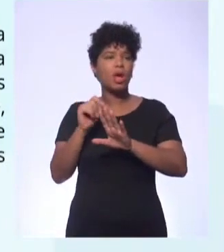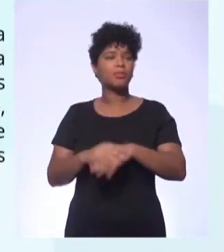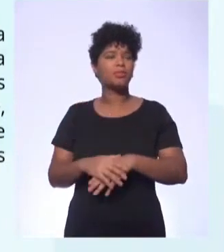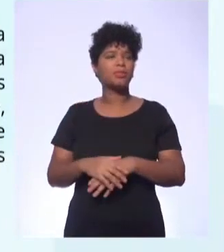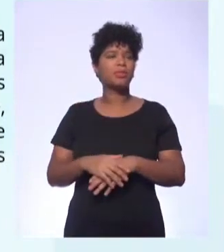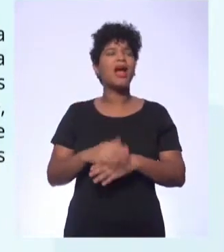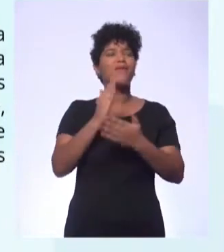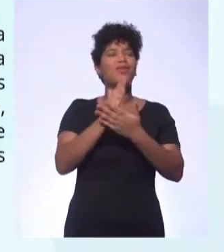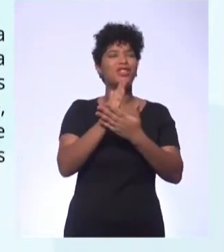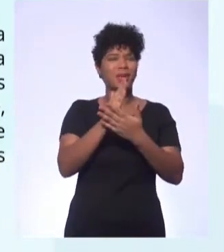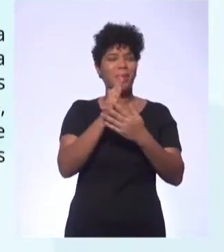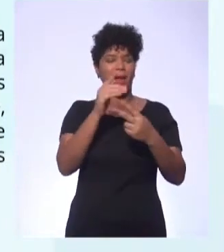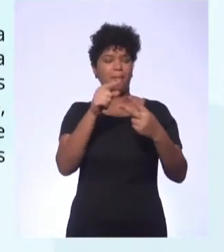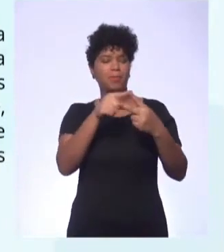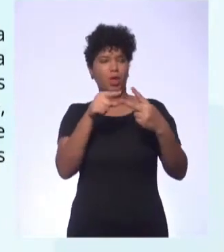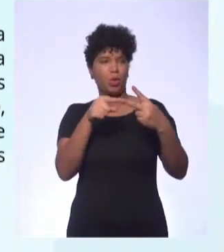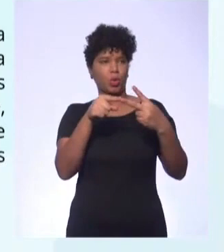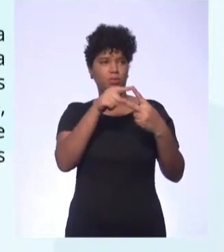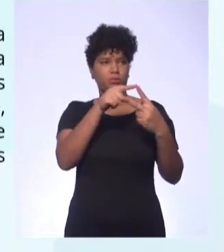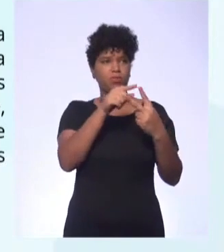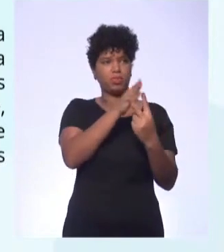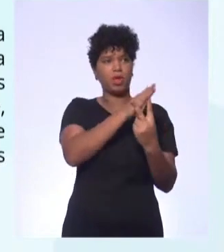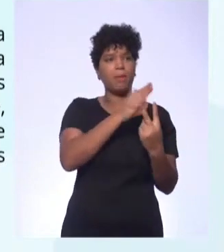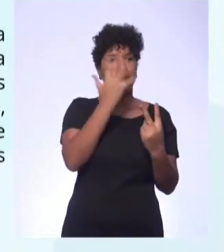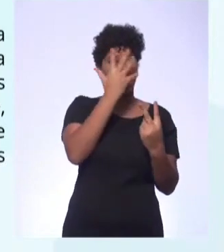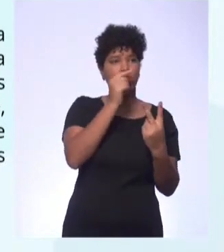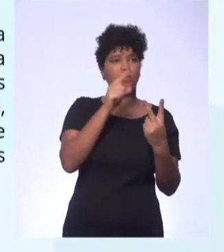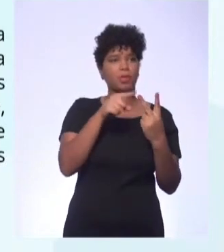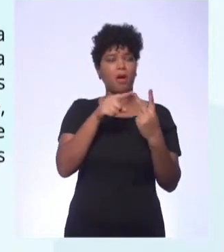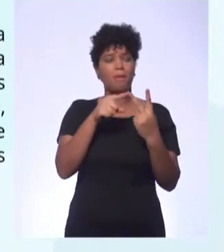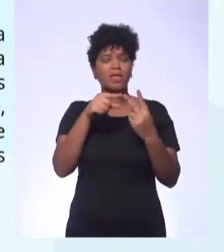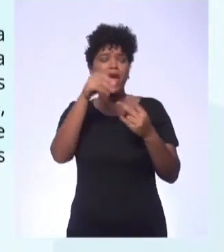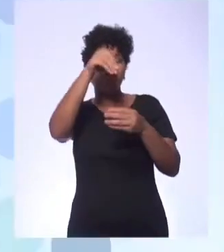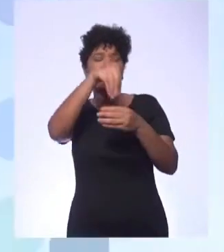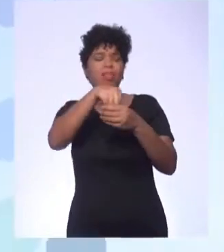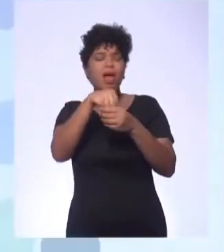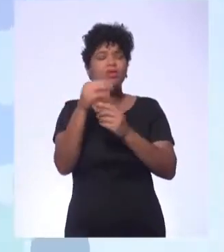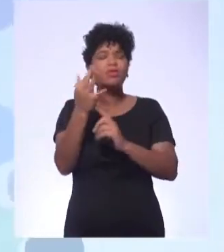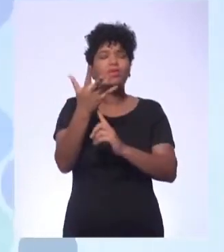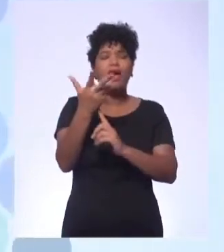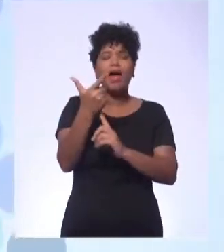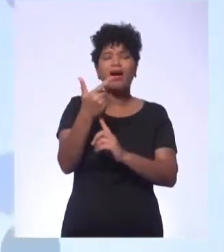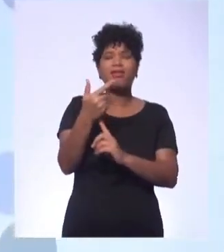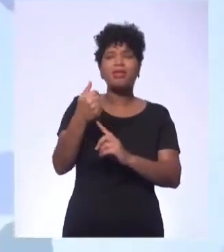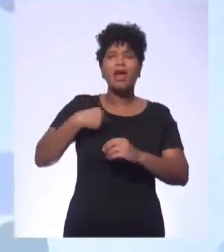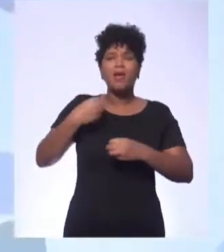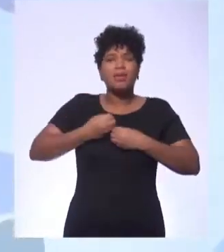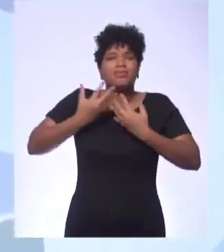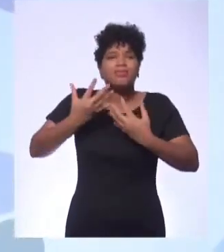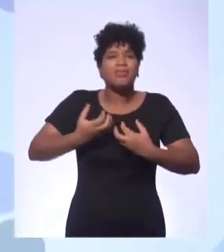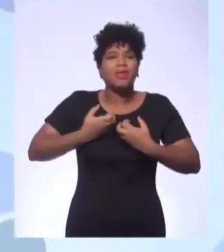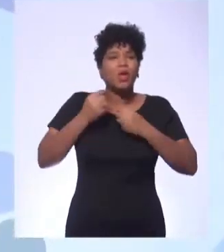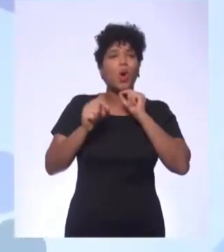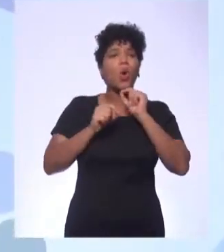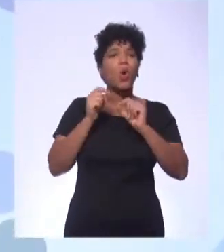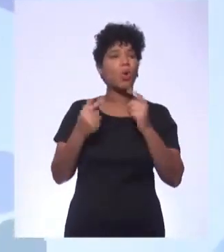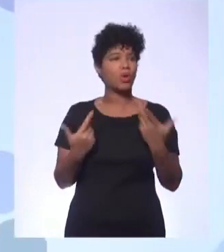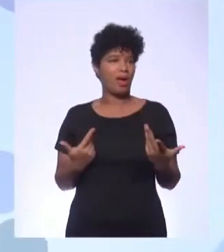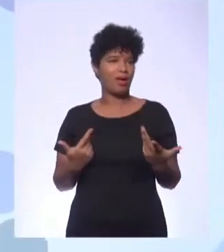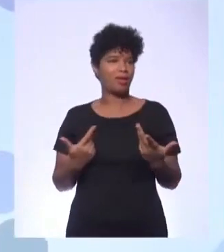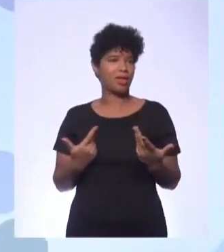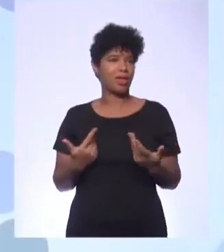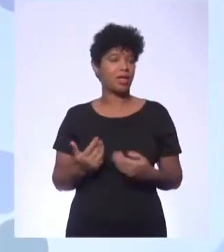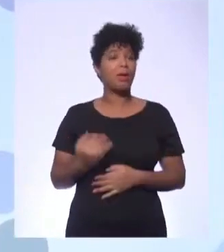até dividir aqui, tá? O subjetivo ele é muito importante. Por quê? Dentro do subjetivo, é justamente aí que o artista